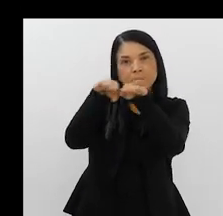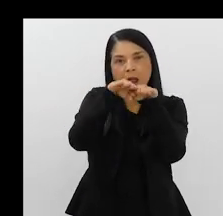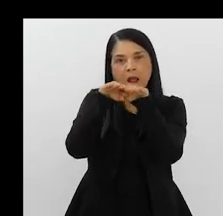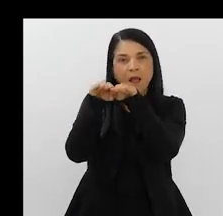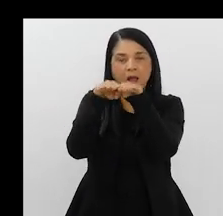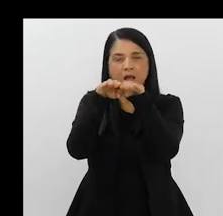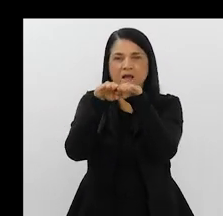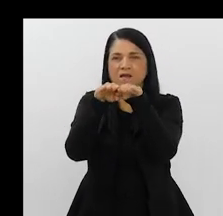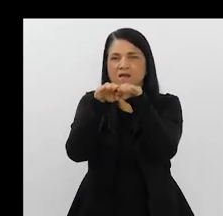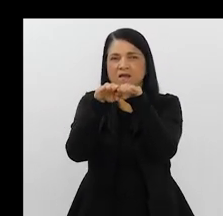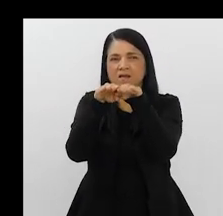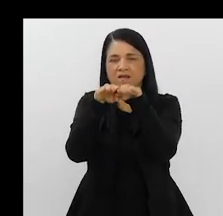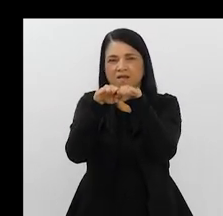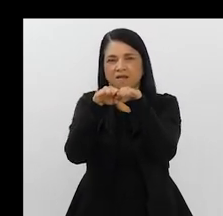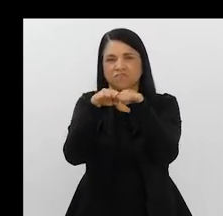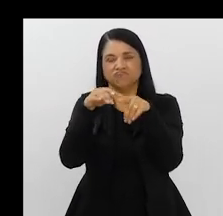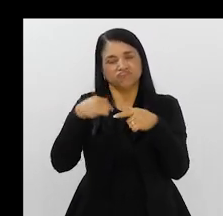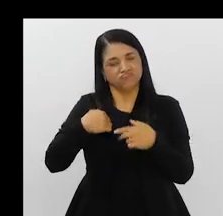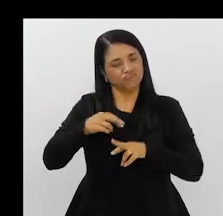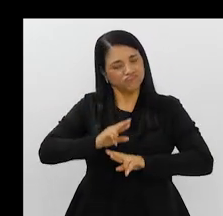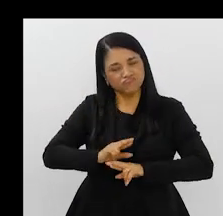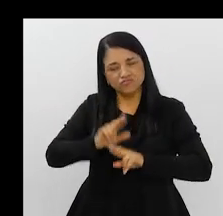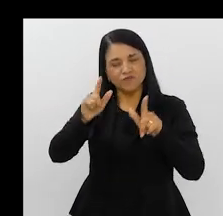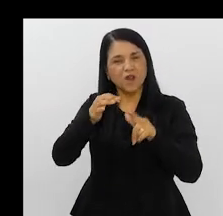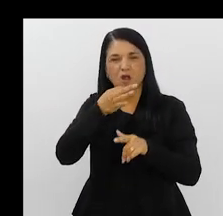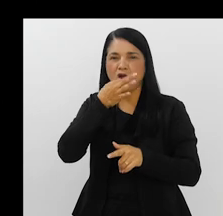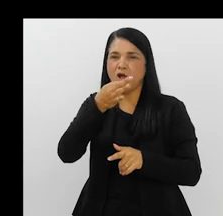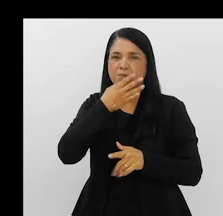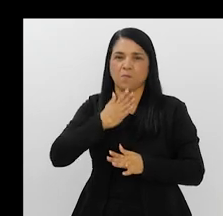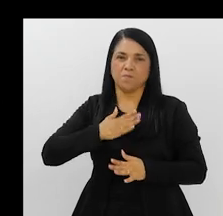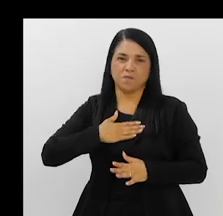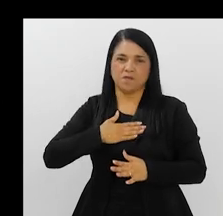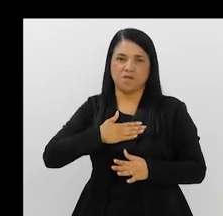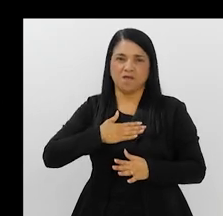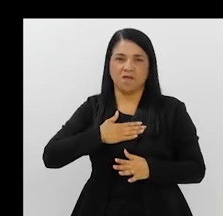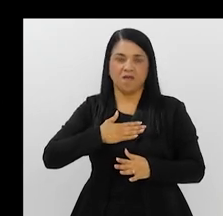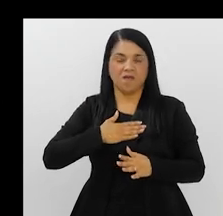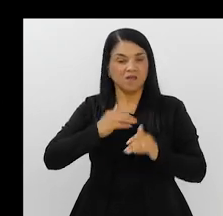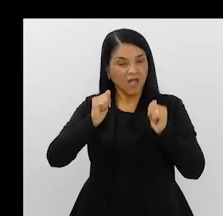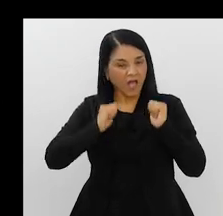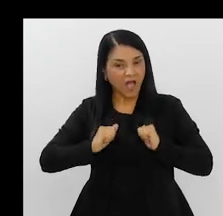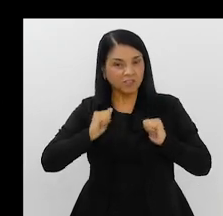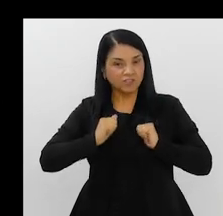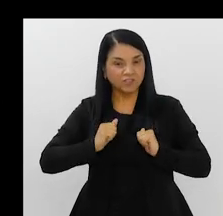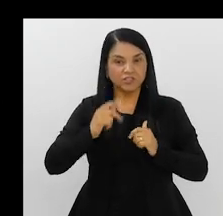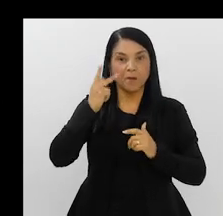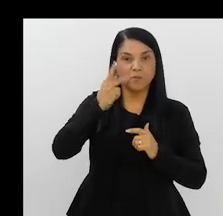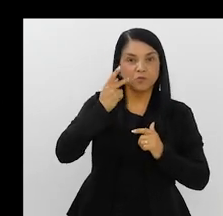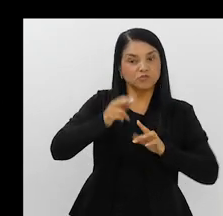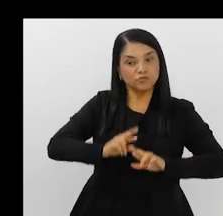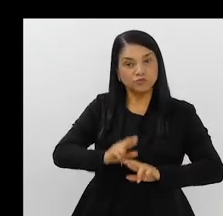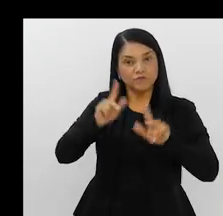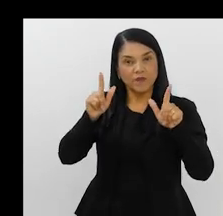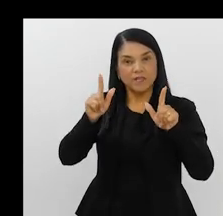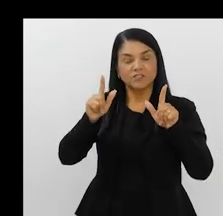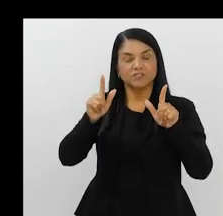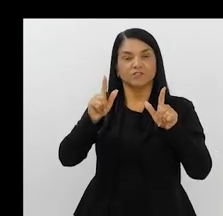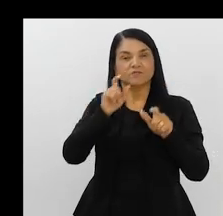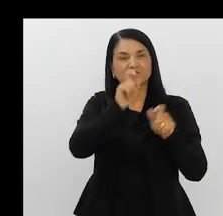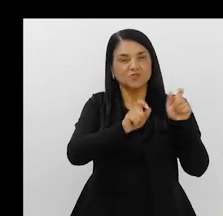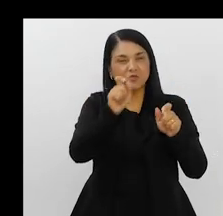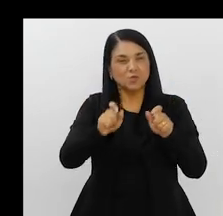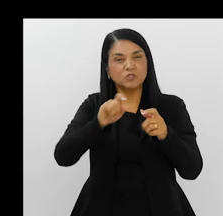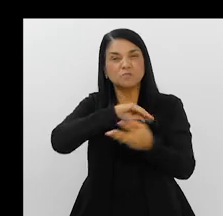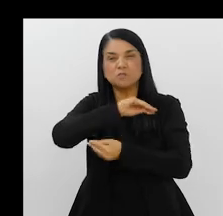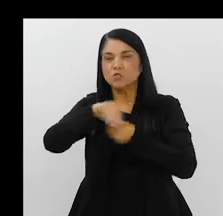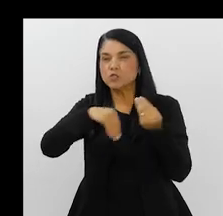maioria que está pensando assim, entendeu? Eu não acho que tem nada a ver. Uma coisa é uma coisa, outra coisa é outra coisa. O pessoal mistura